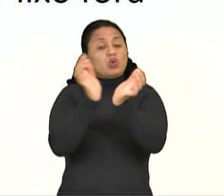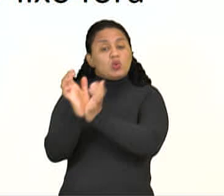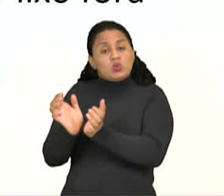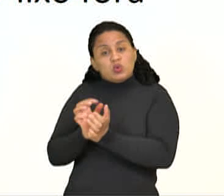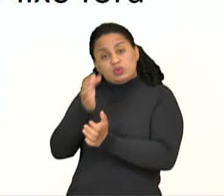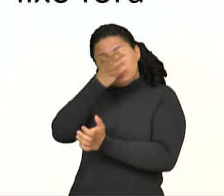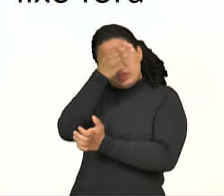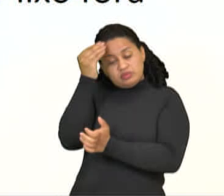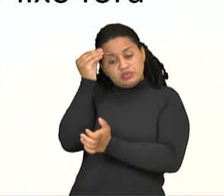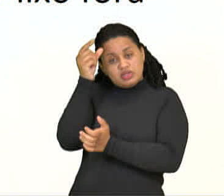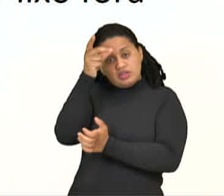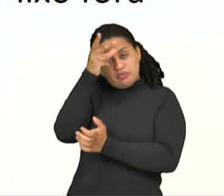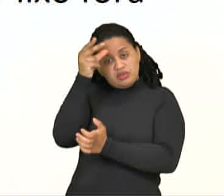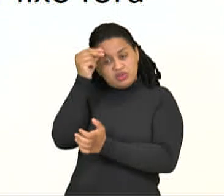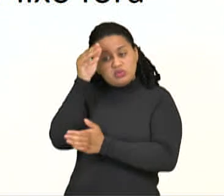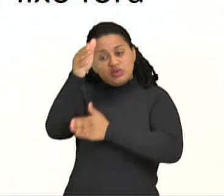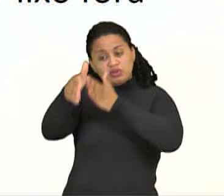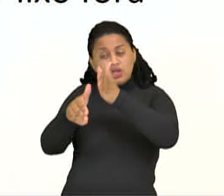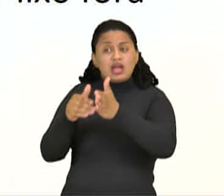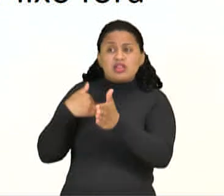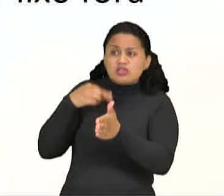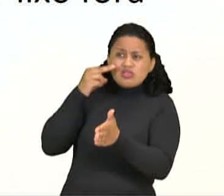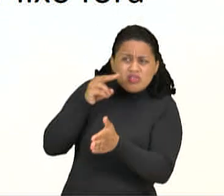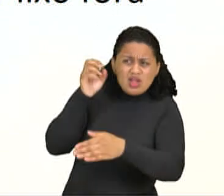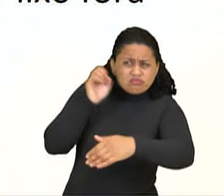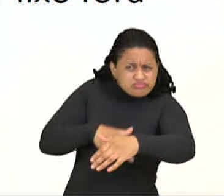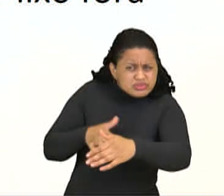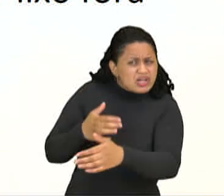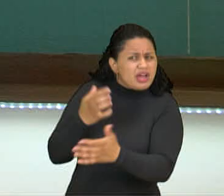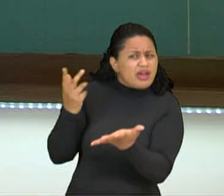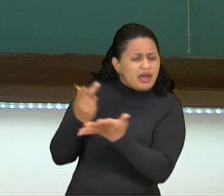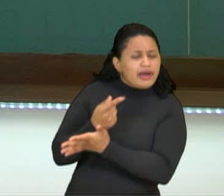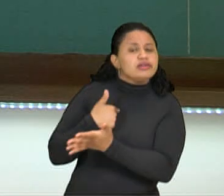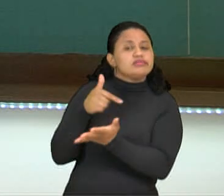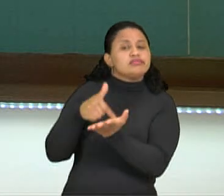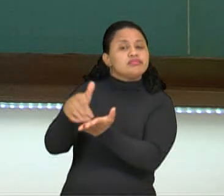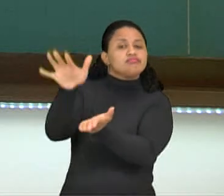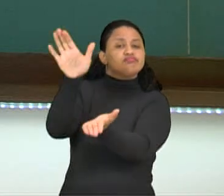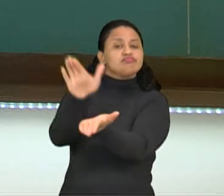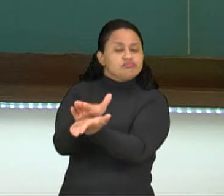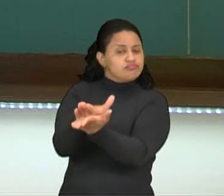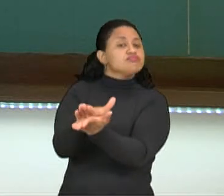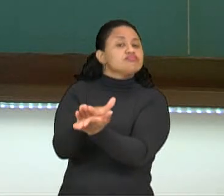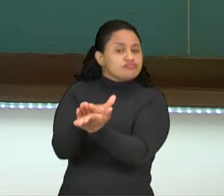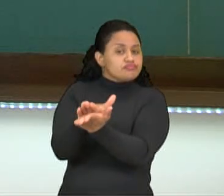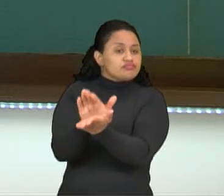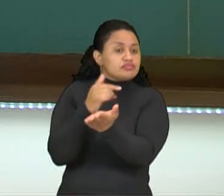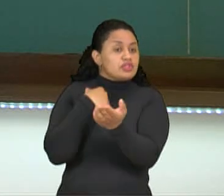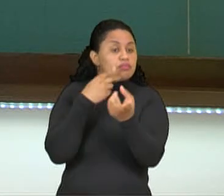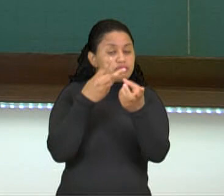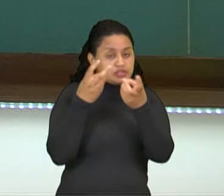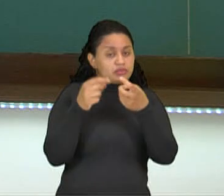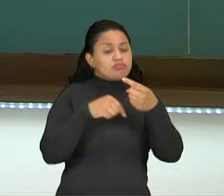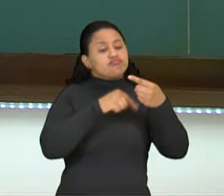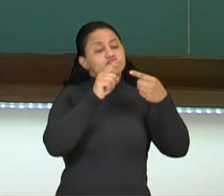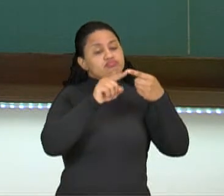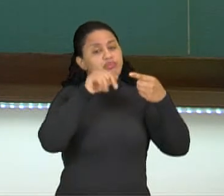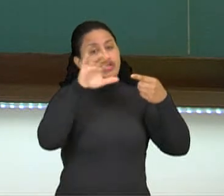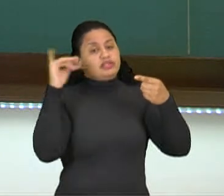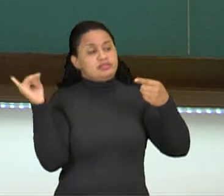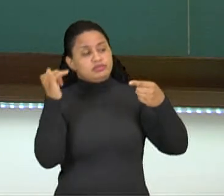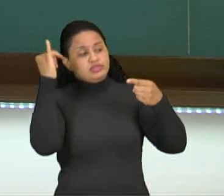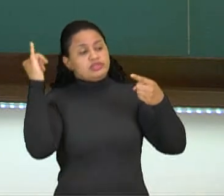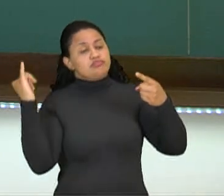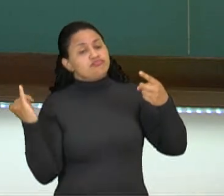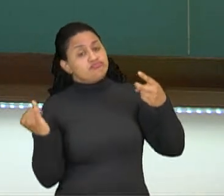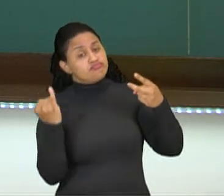para multar quem descartar lixo fora do local apropriado. Ou seja, percebeu que veio da maior para a menor